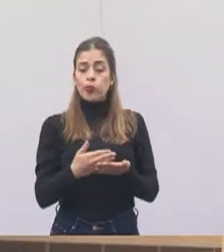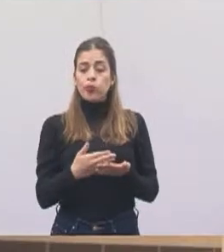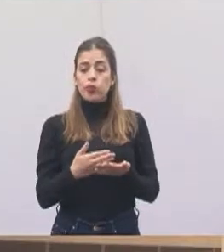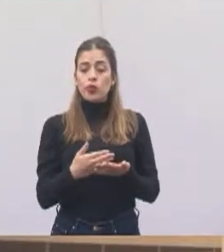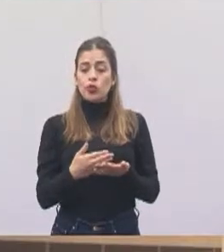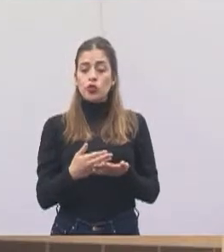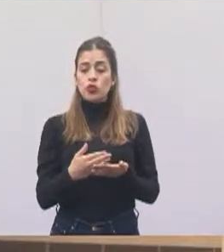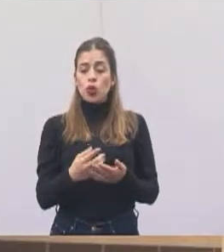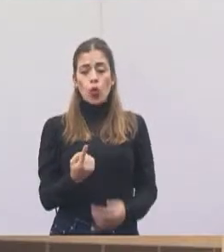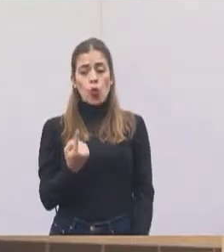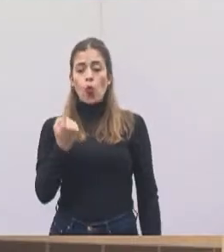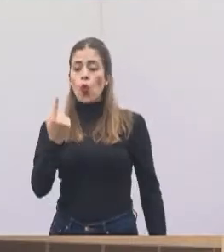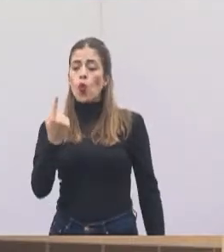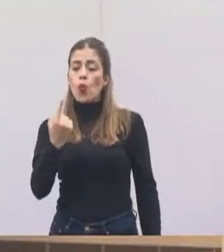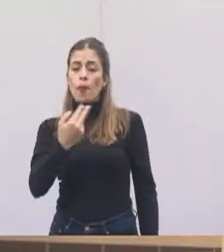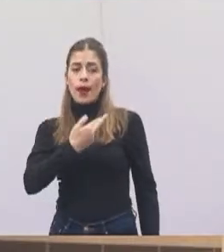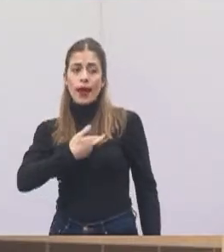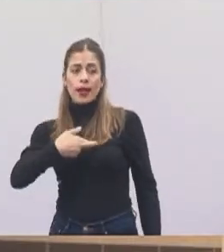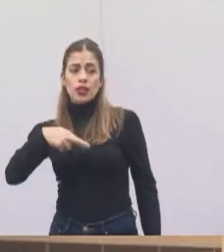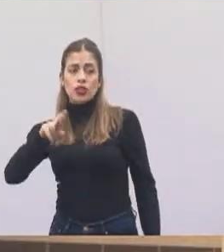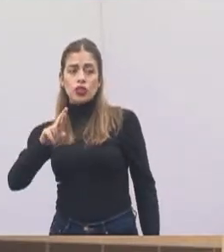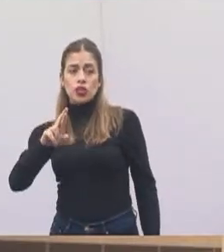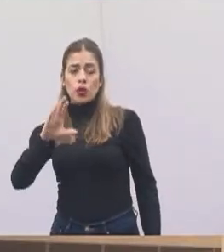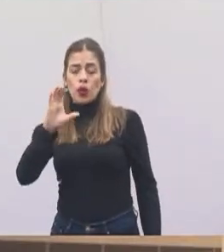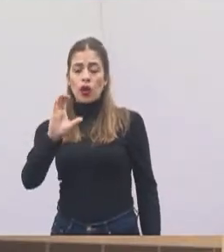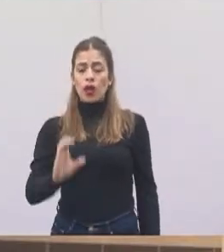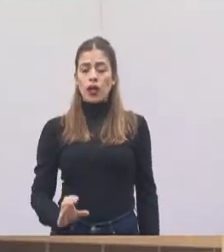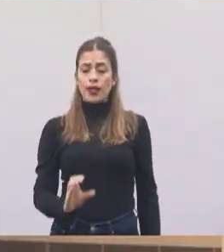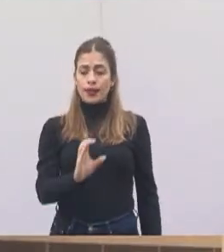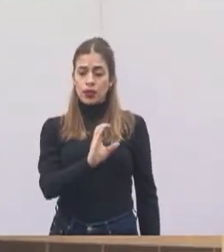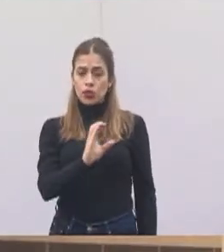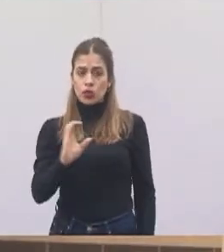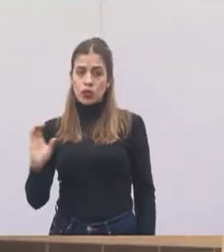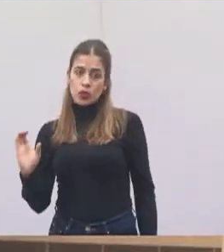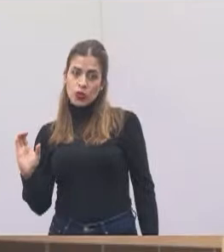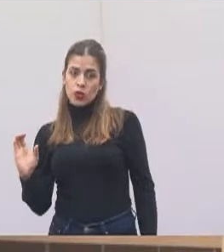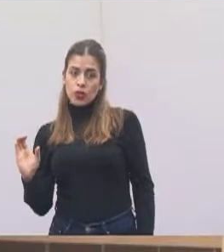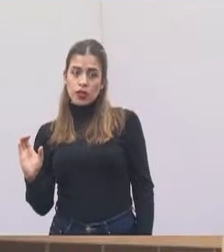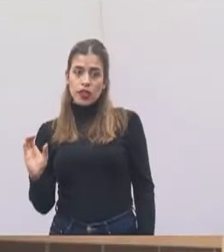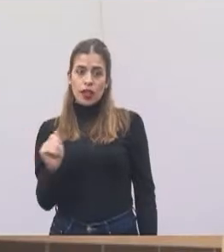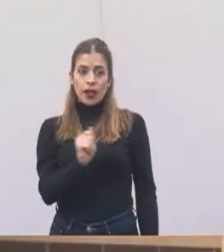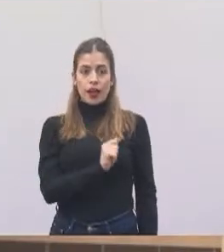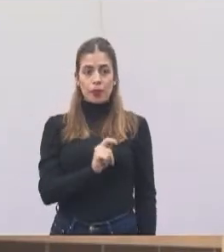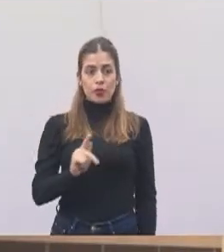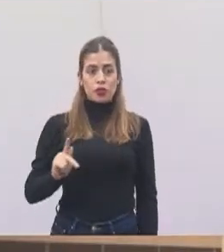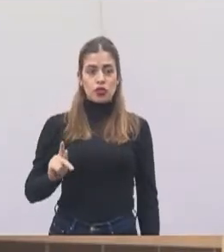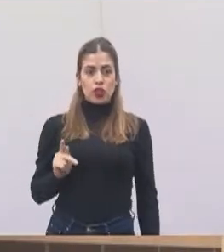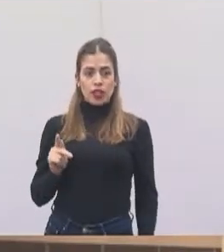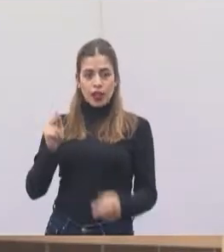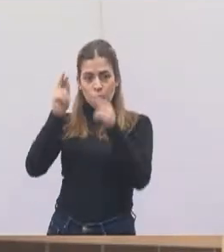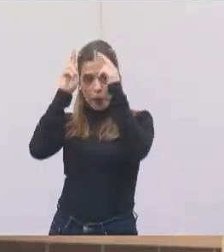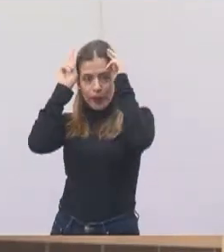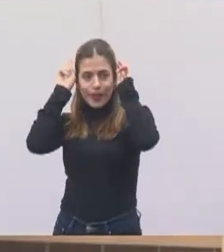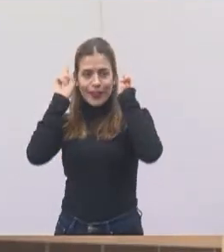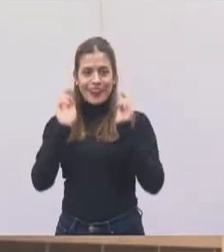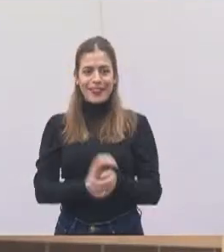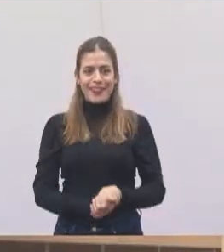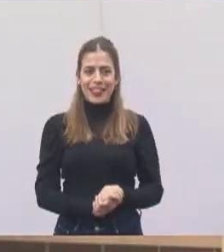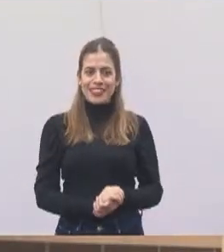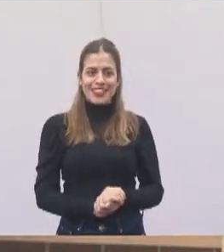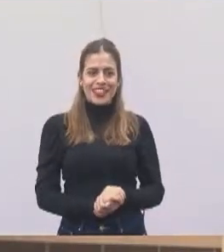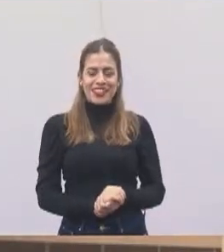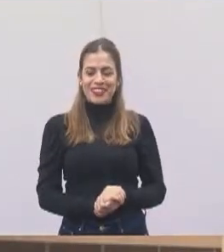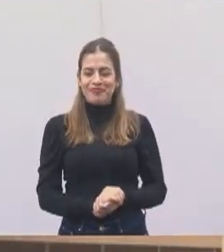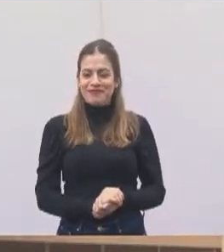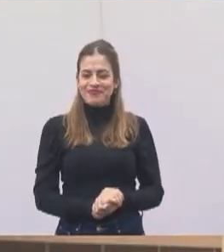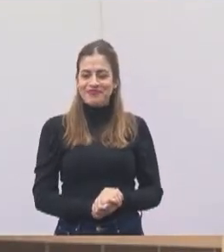religião católica apostólica romana, e foi promulgado